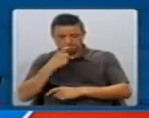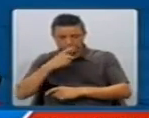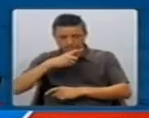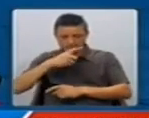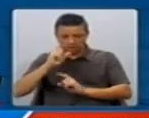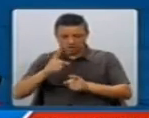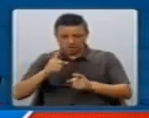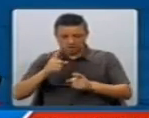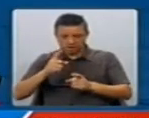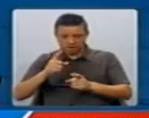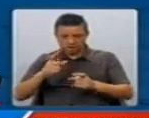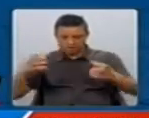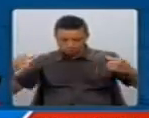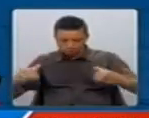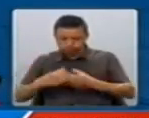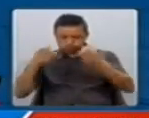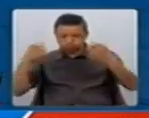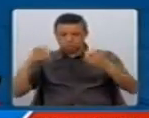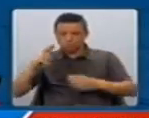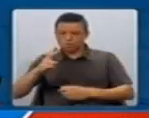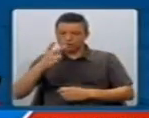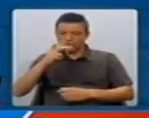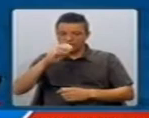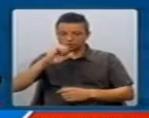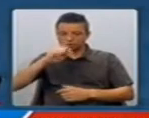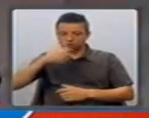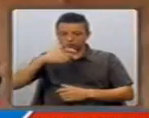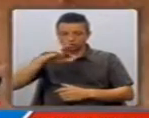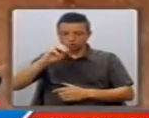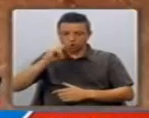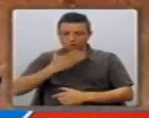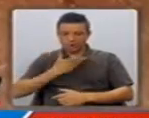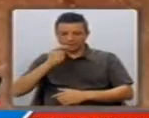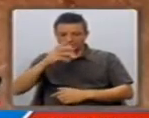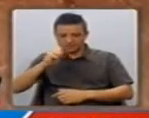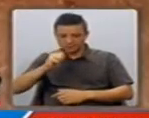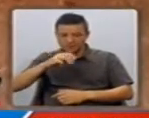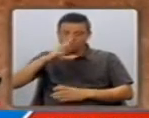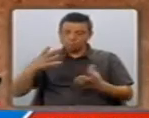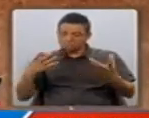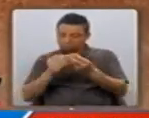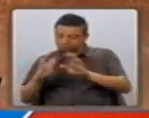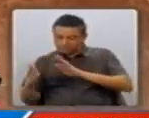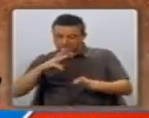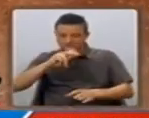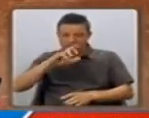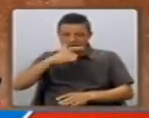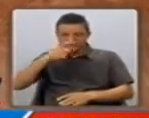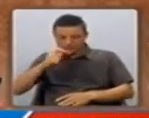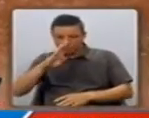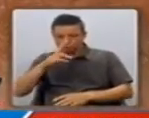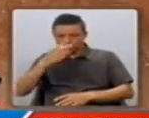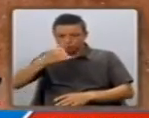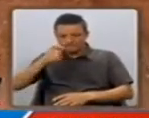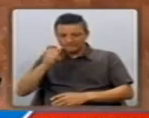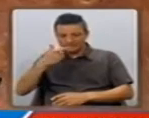que resultaram do impacto de dois asteroides ali para os lados entre Marte e Júpiter. E que, portanto, esse fenómeno astronómico